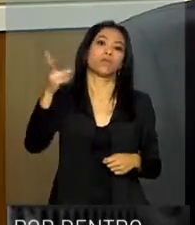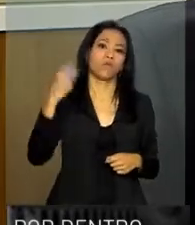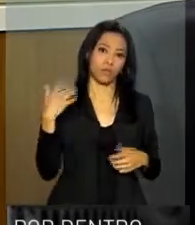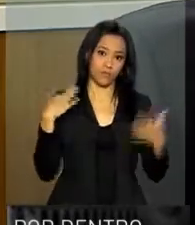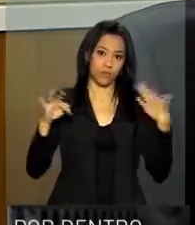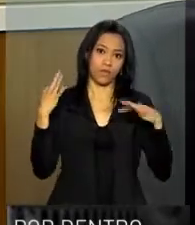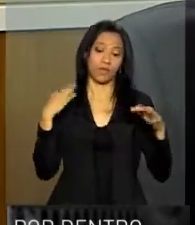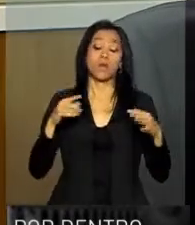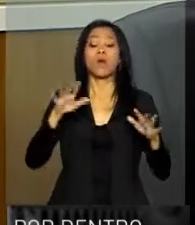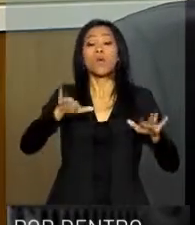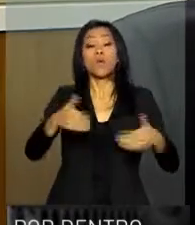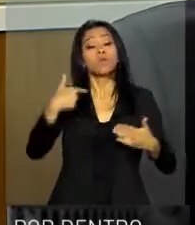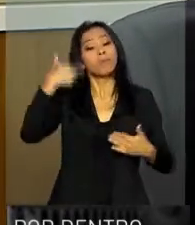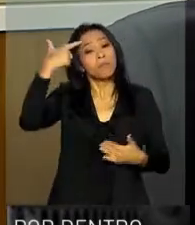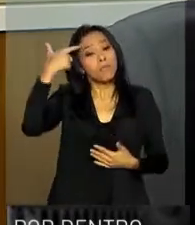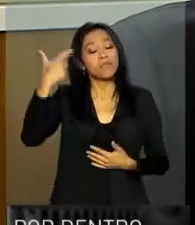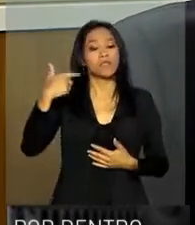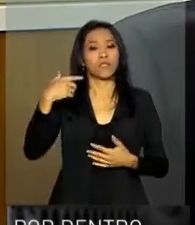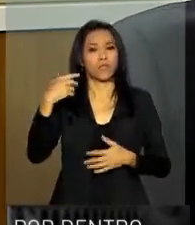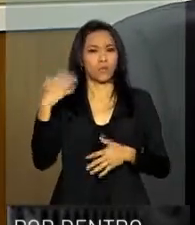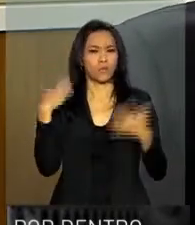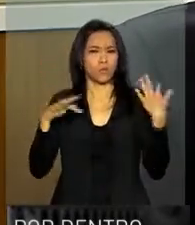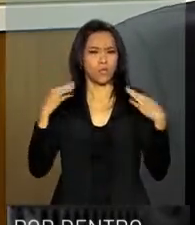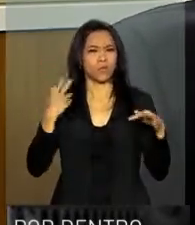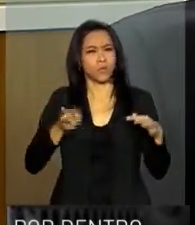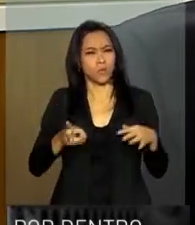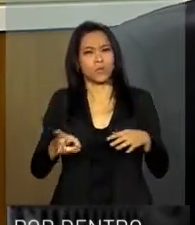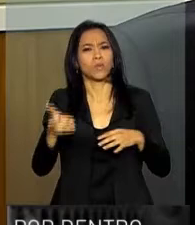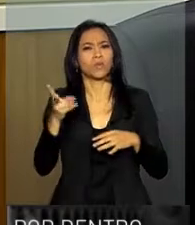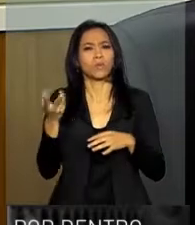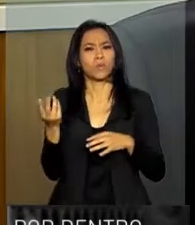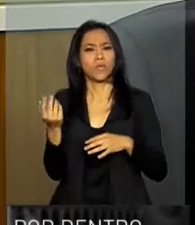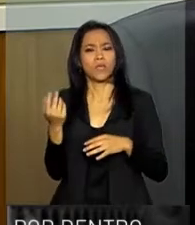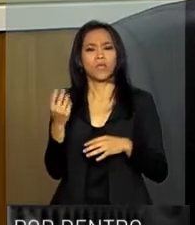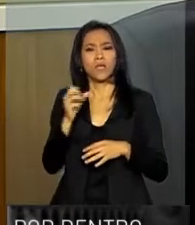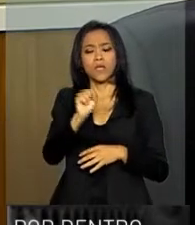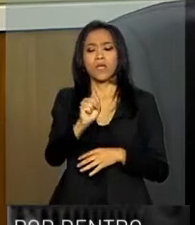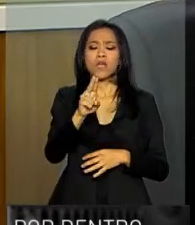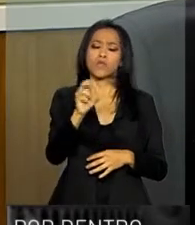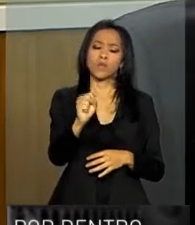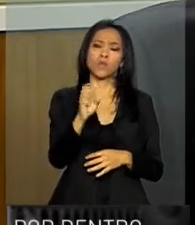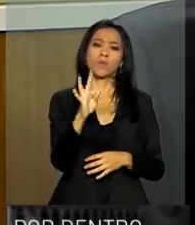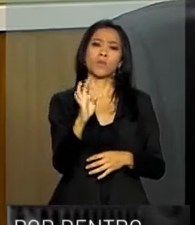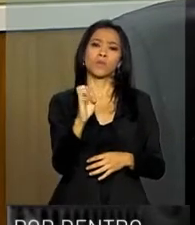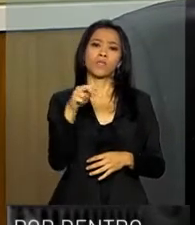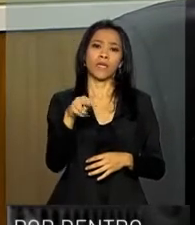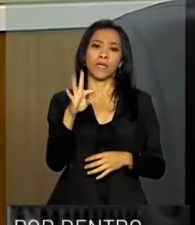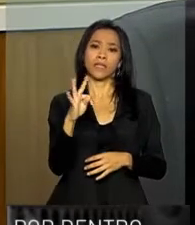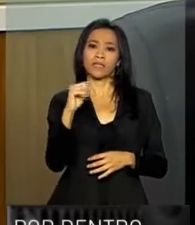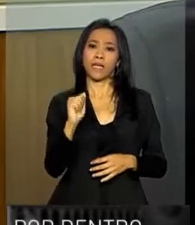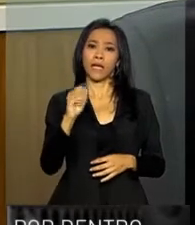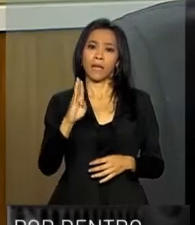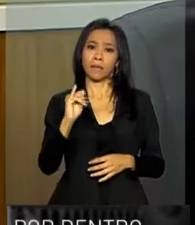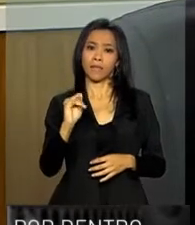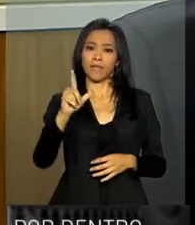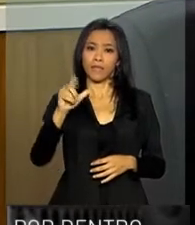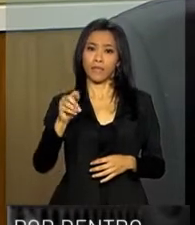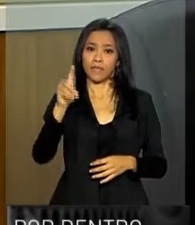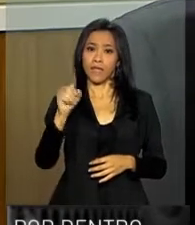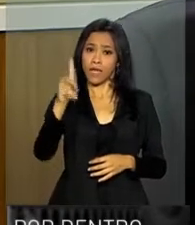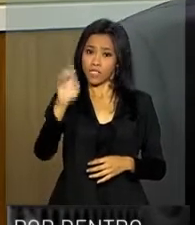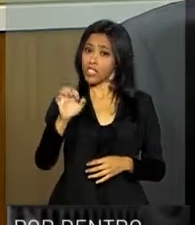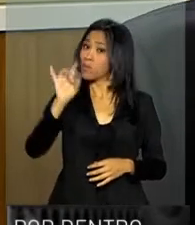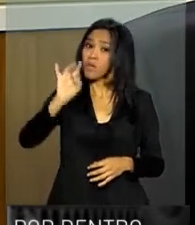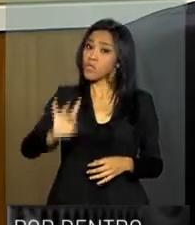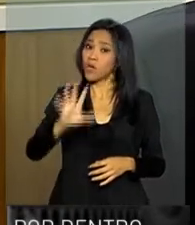não é só é e ambiental o cultural ou até social é também econômica e eu acho que